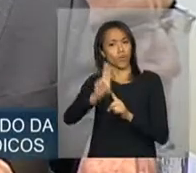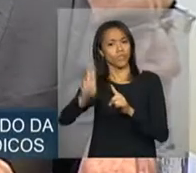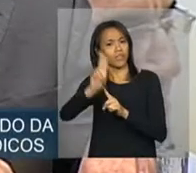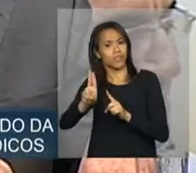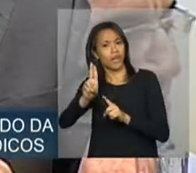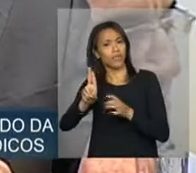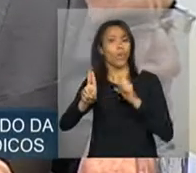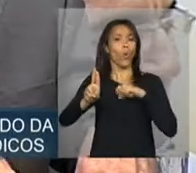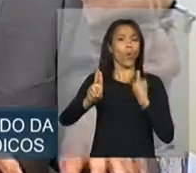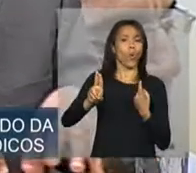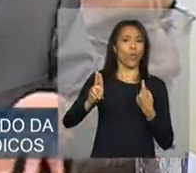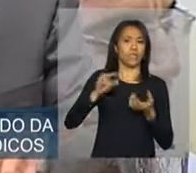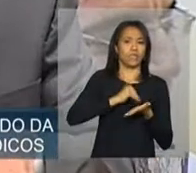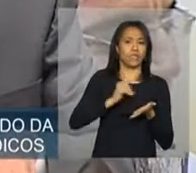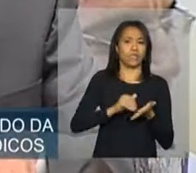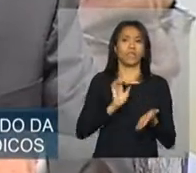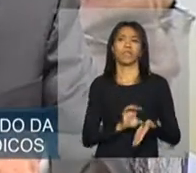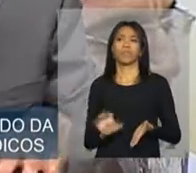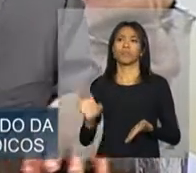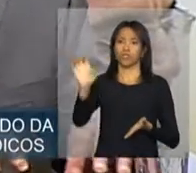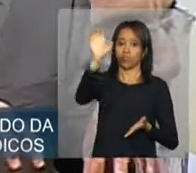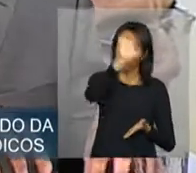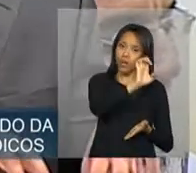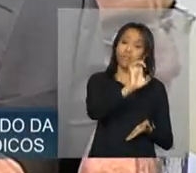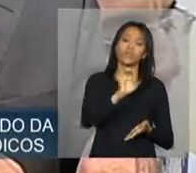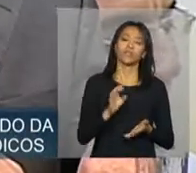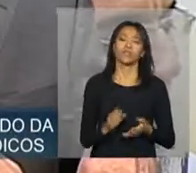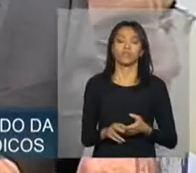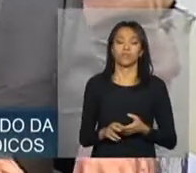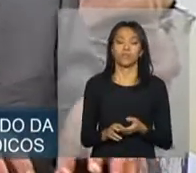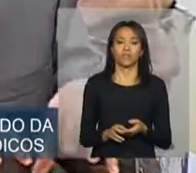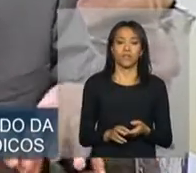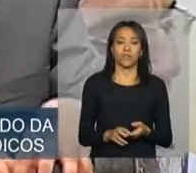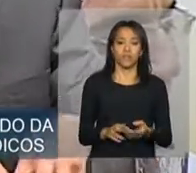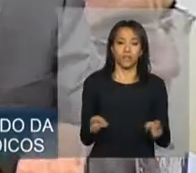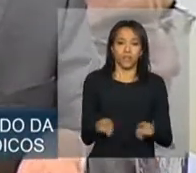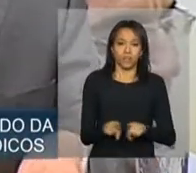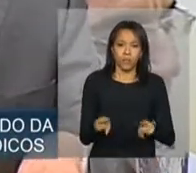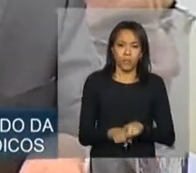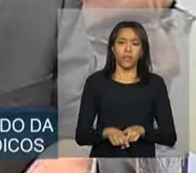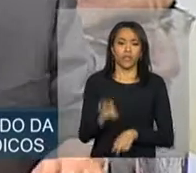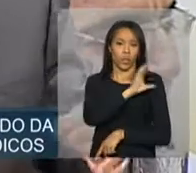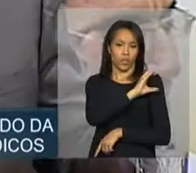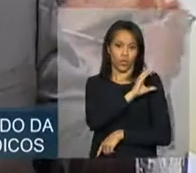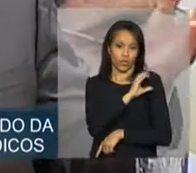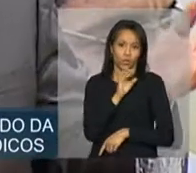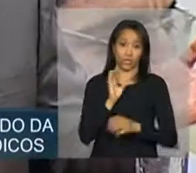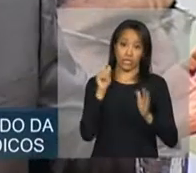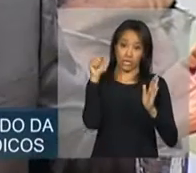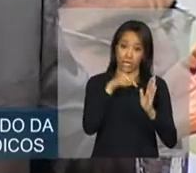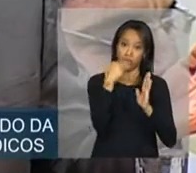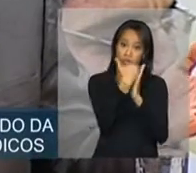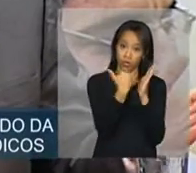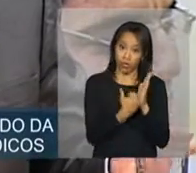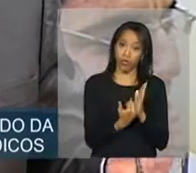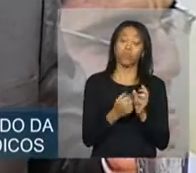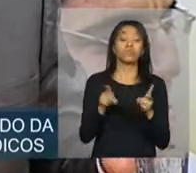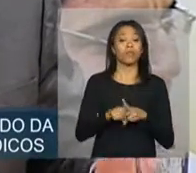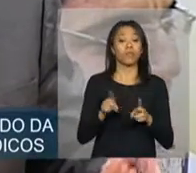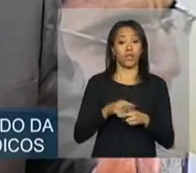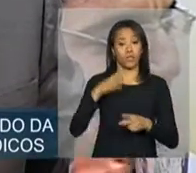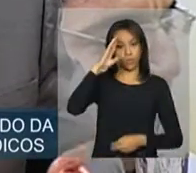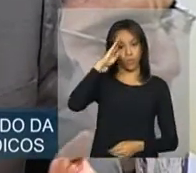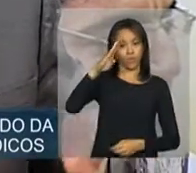universidade EA secretaria estaduais ele vai estar em colar da Universidade que ter estaduais os coordenação Estadual do programa certamente o